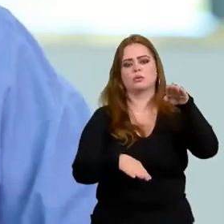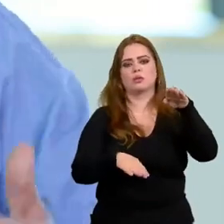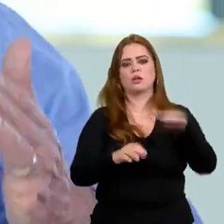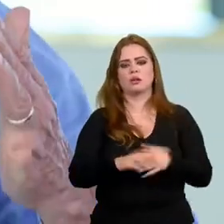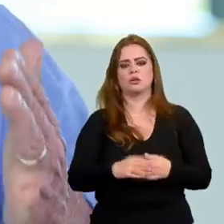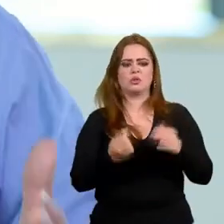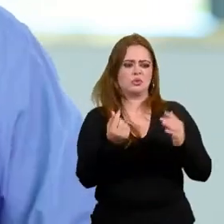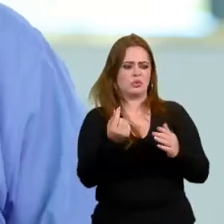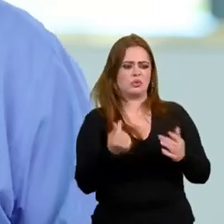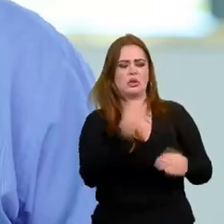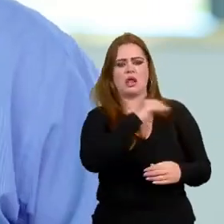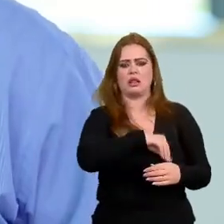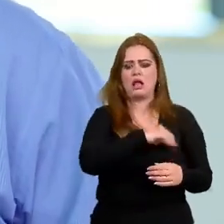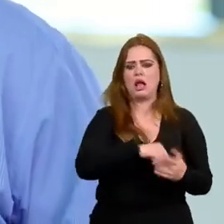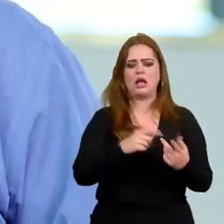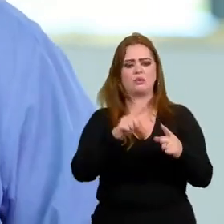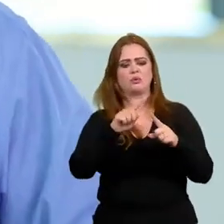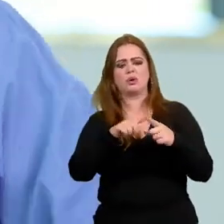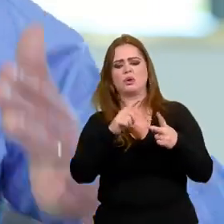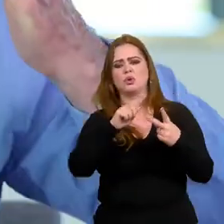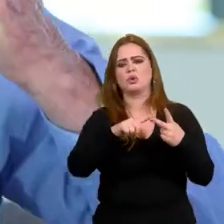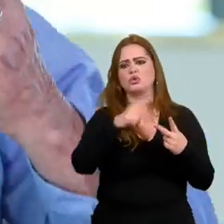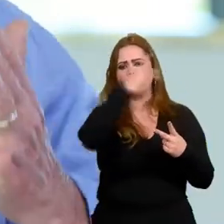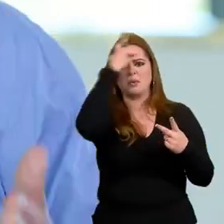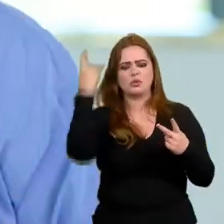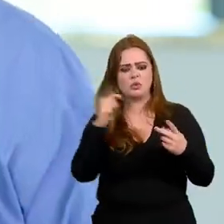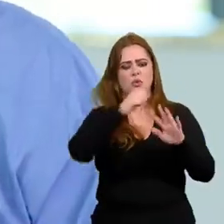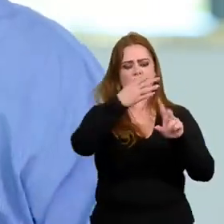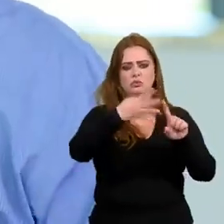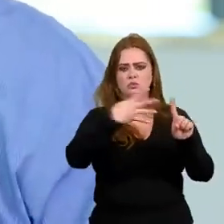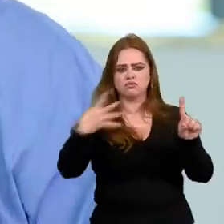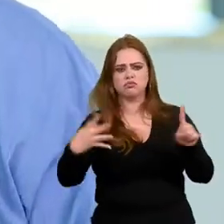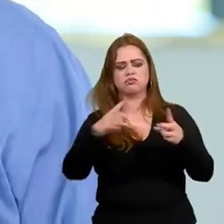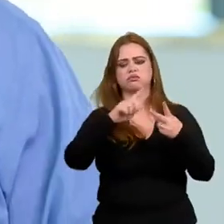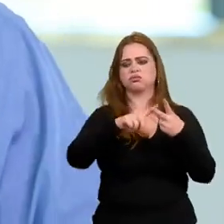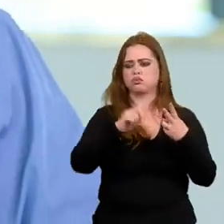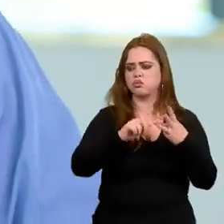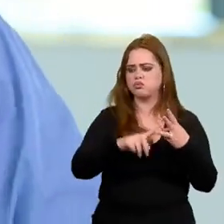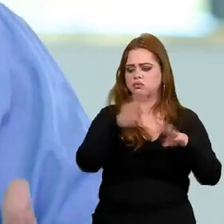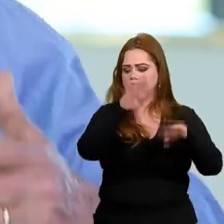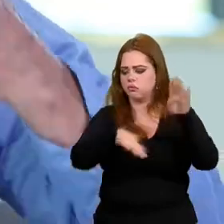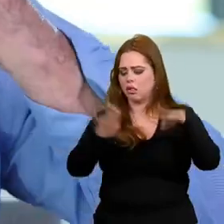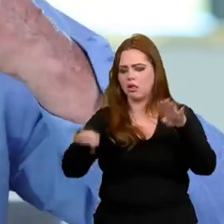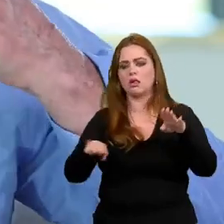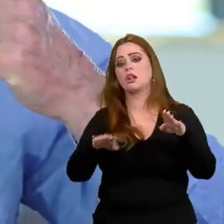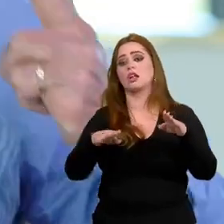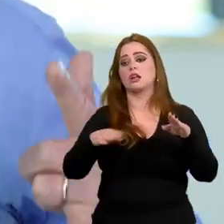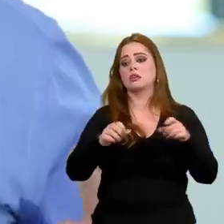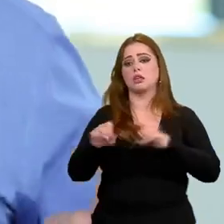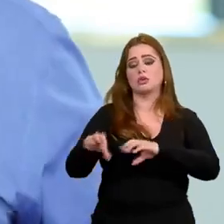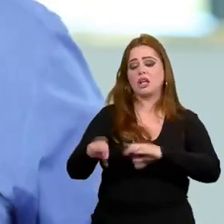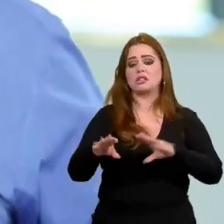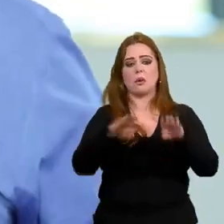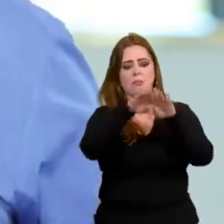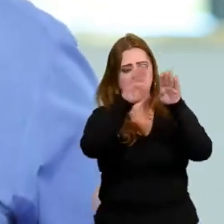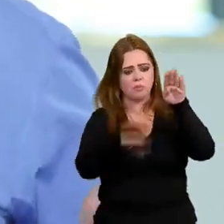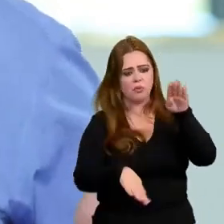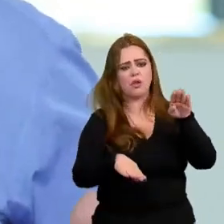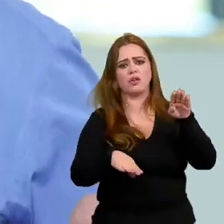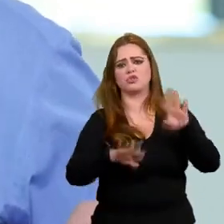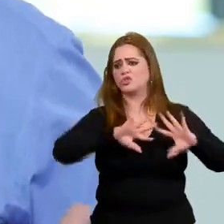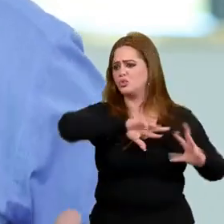de gênero, a desigualdade racial, a desigualdade na educação, a desigualdade na saúde, a desigualdade na moraria, a desigualdade na